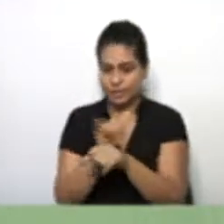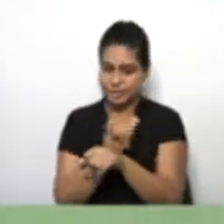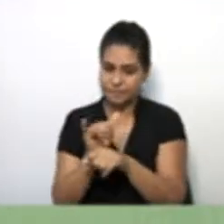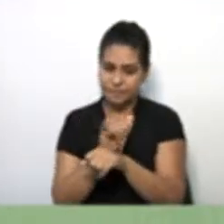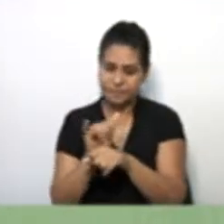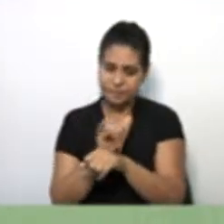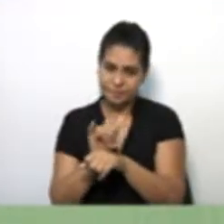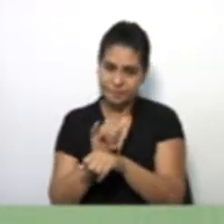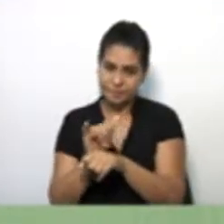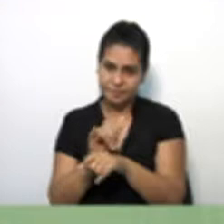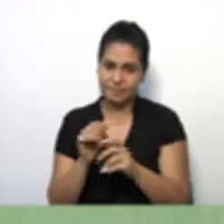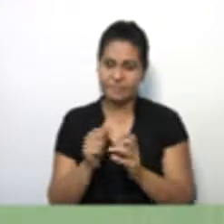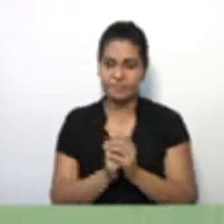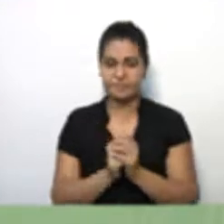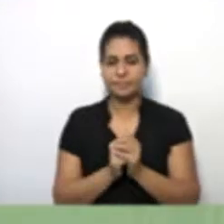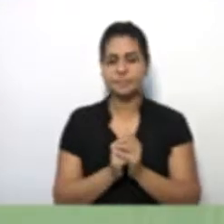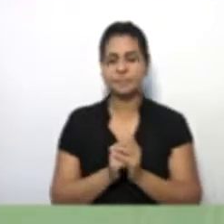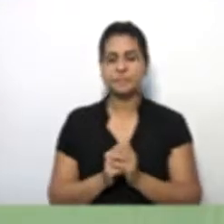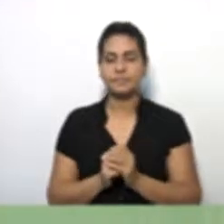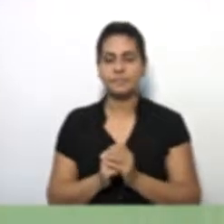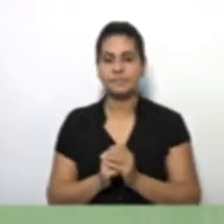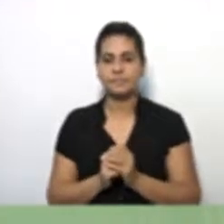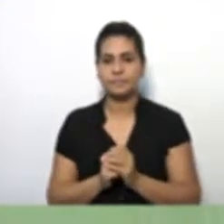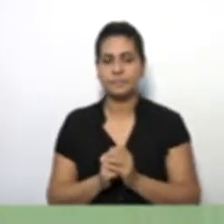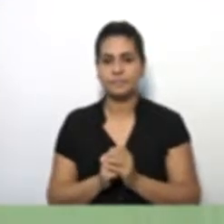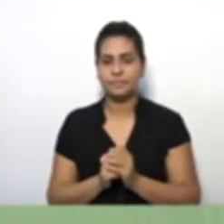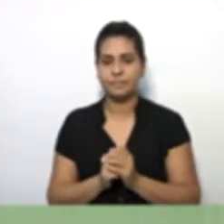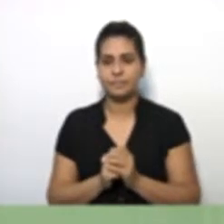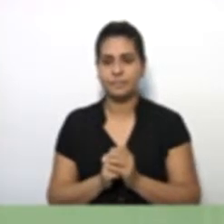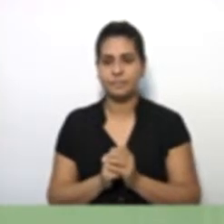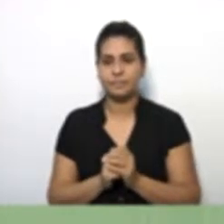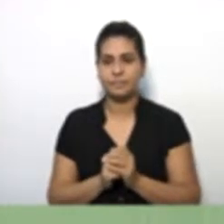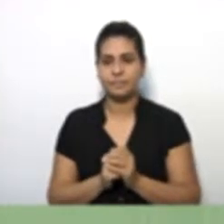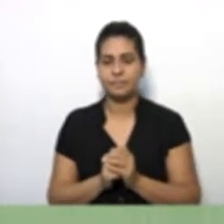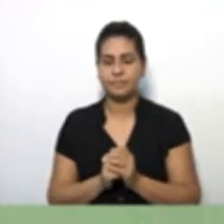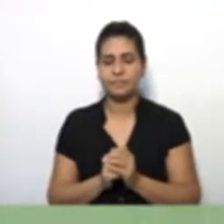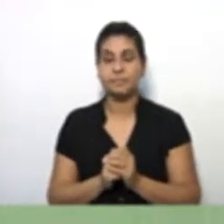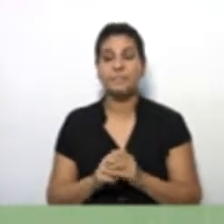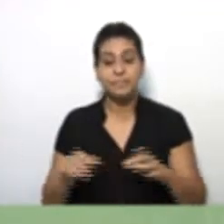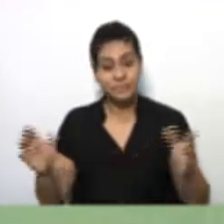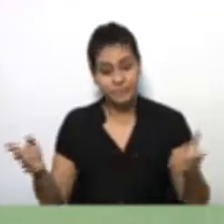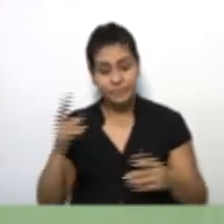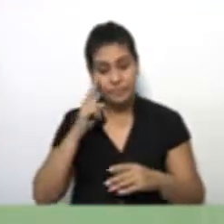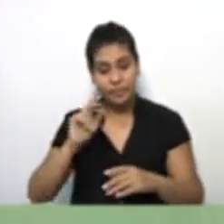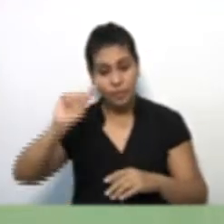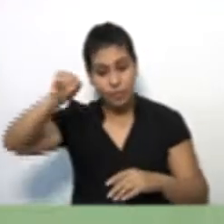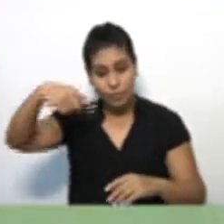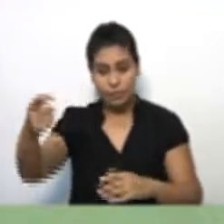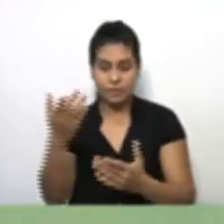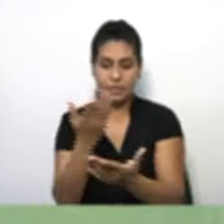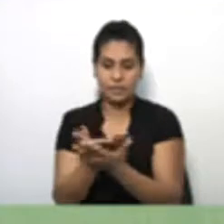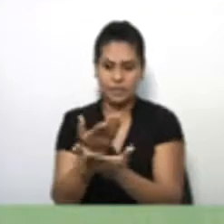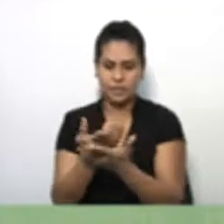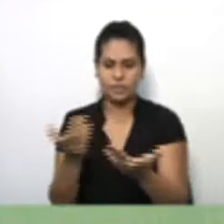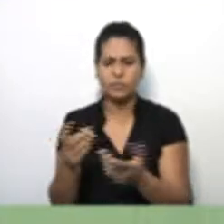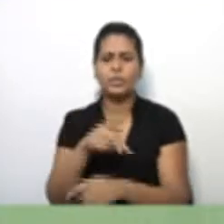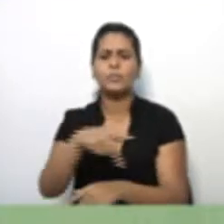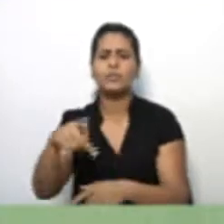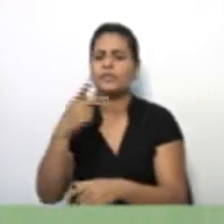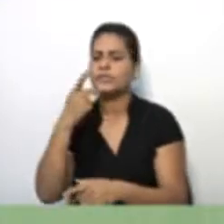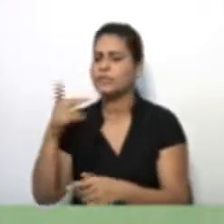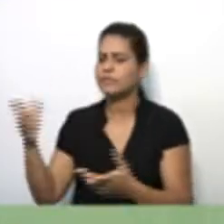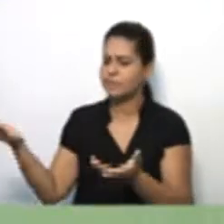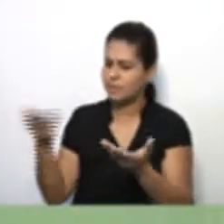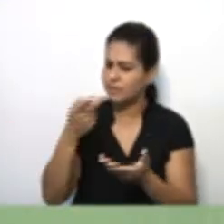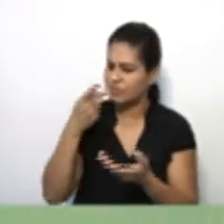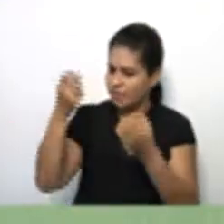tópicos aí através da administração estratégica. Né? Na próxima aula, pessoal. Professor Everton, algum comentário